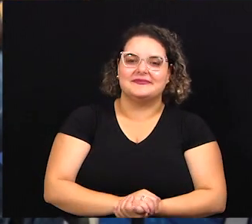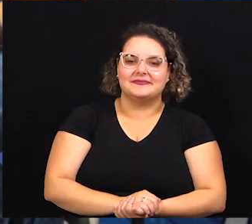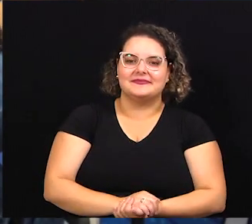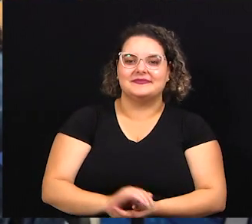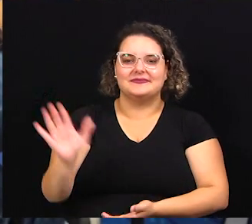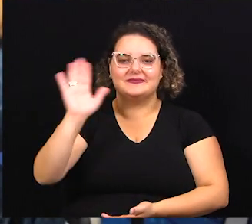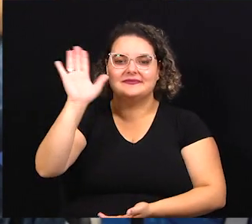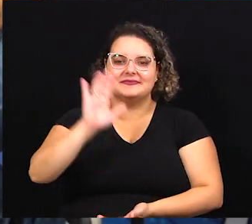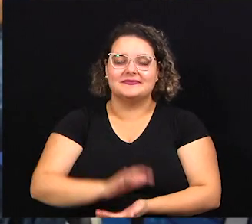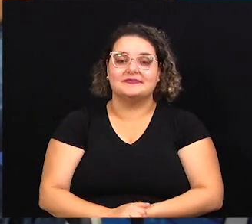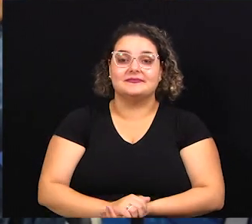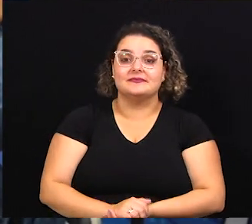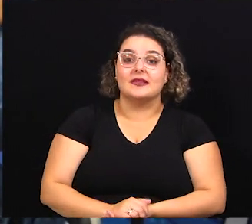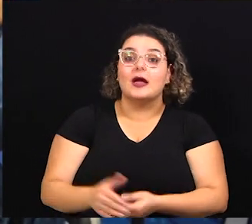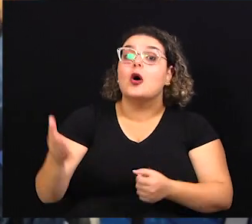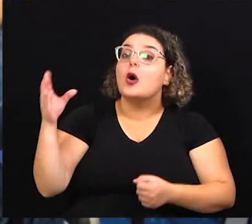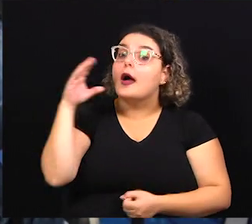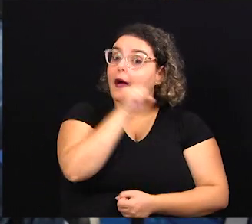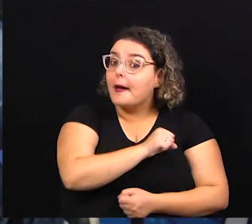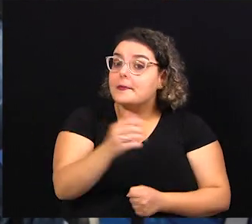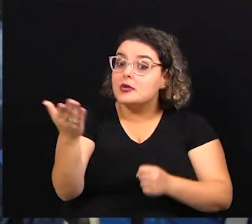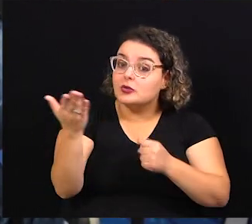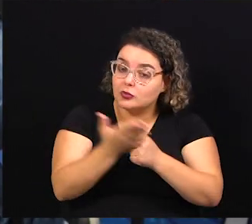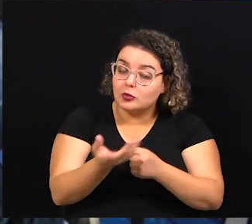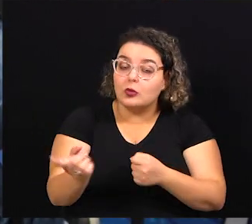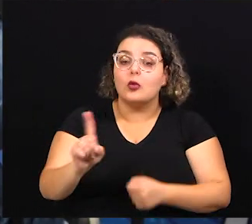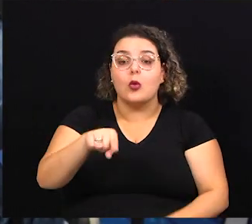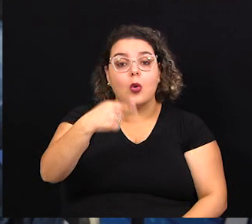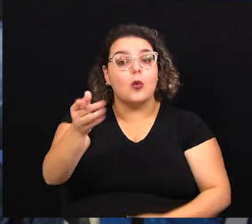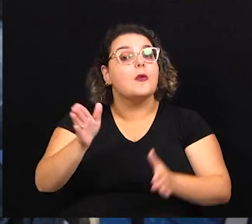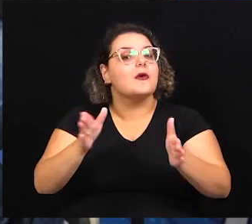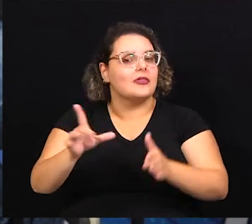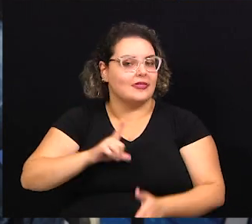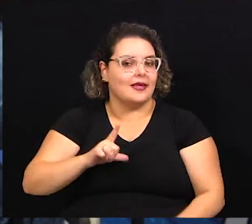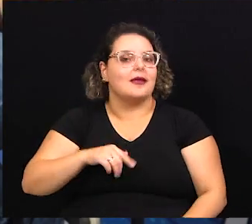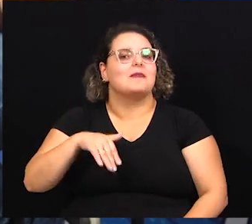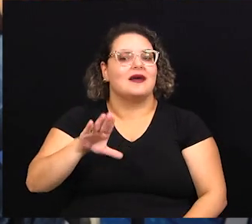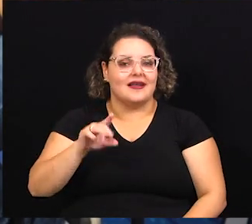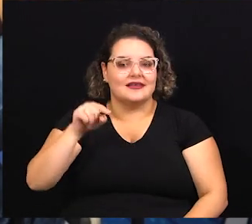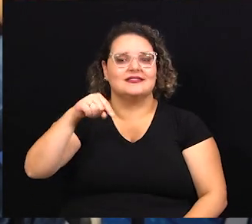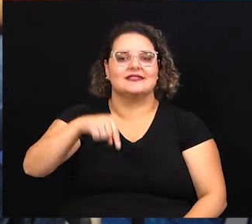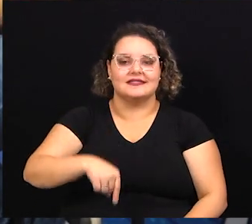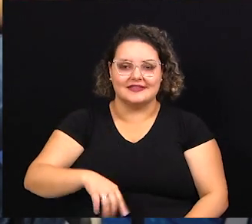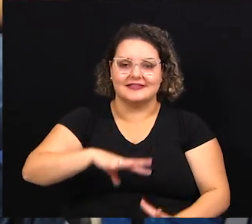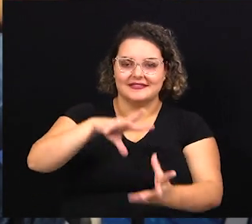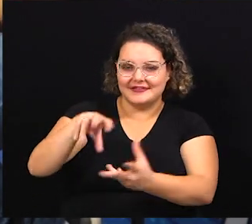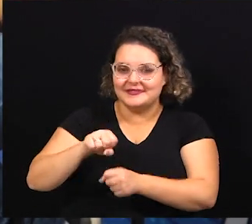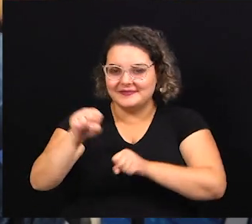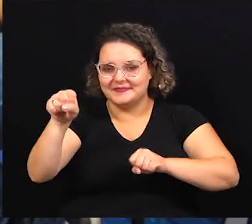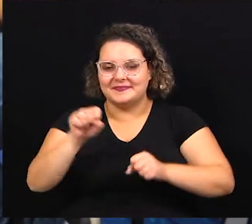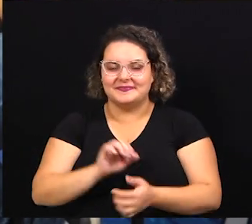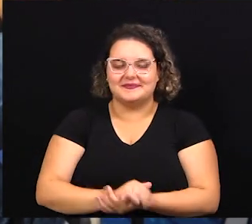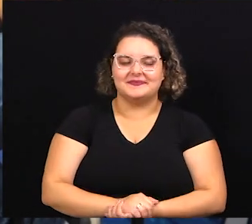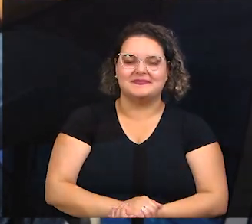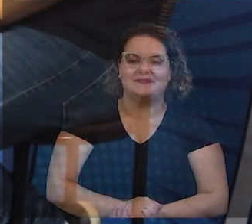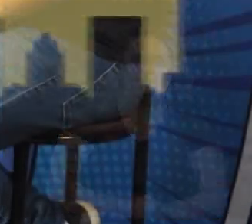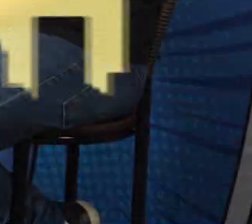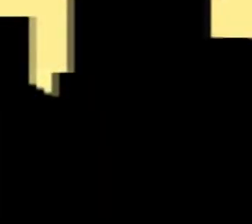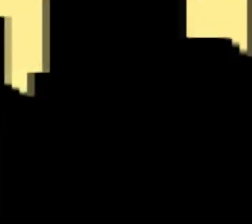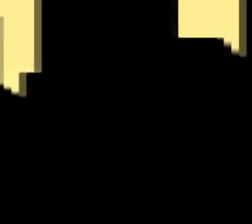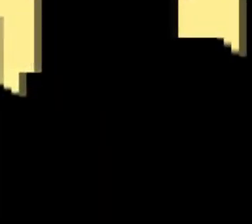abraço. Tchau, tchau. E a gente vai para um rápido intervalo e no próximo bloco tem mais aqui Universo